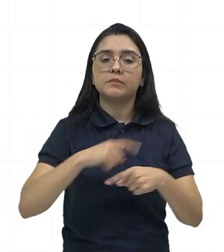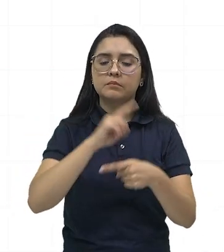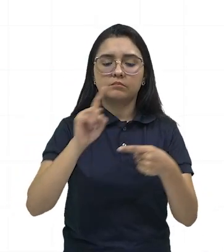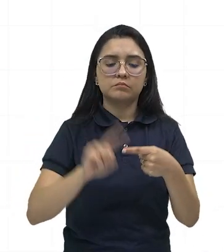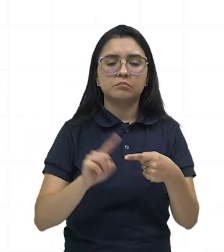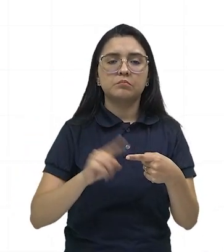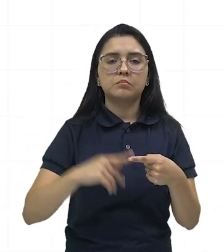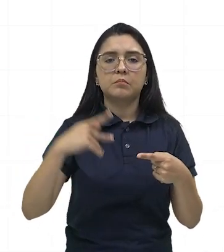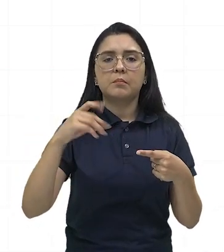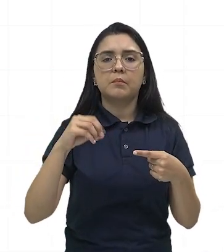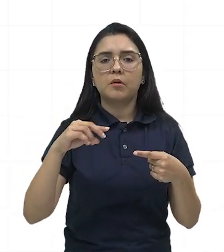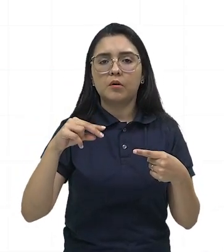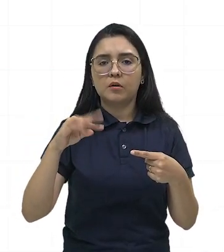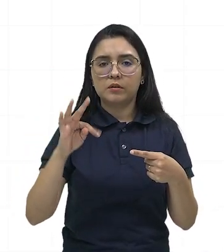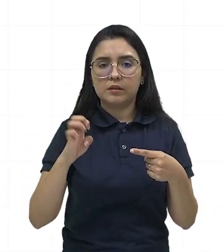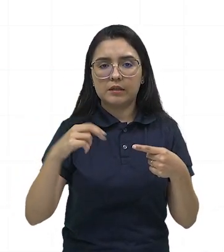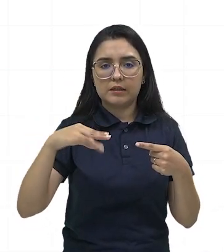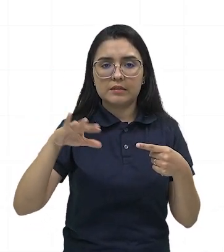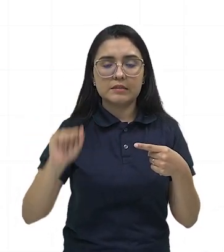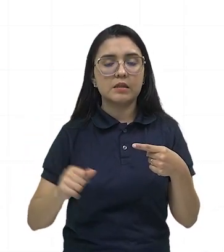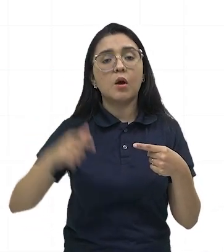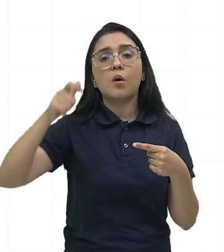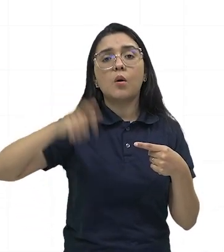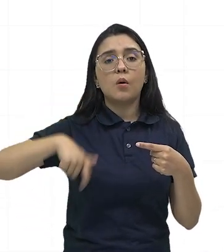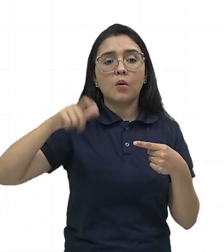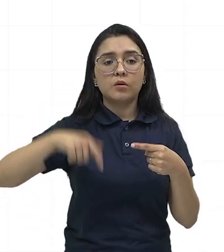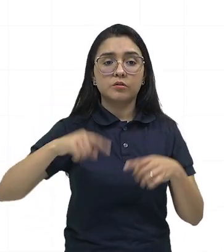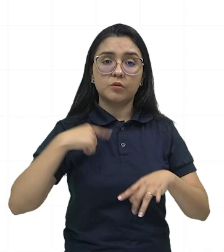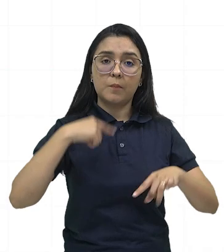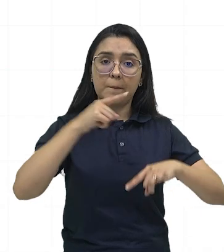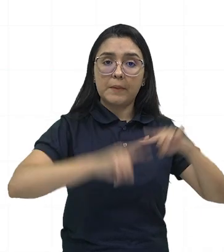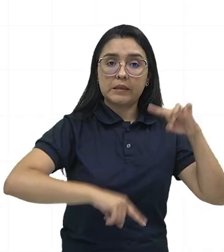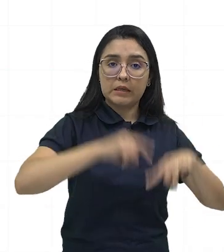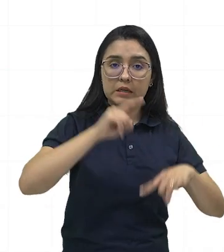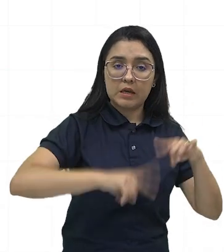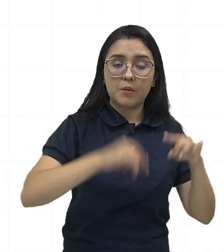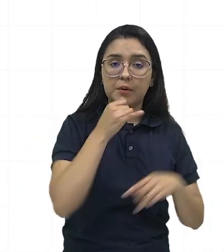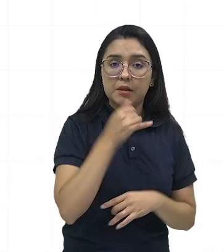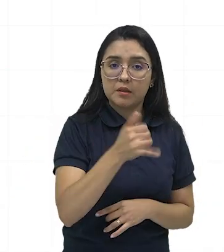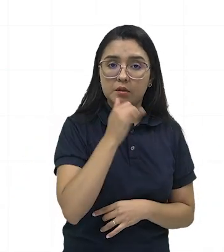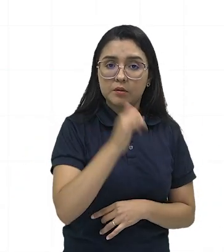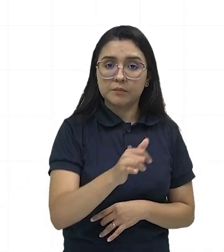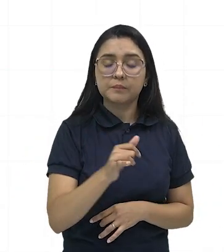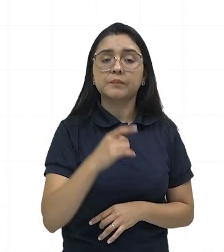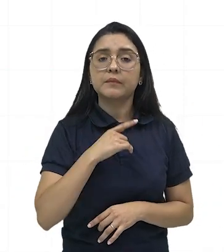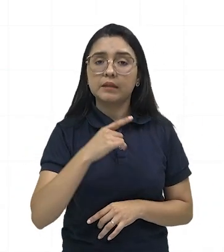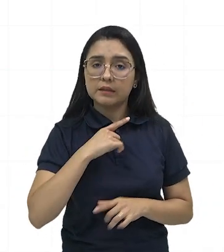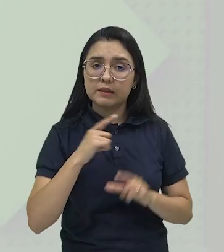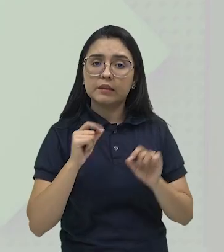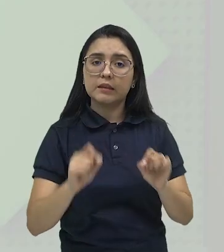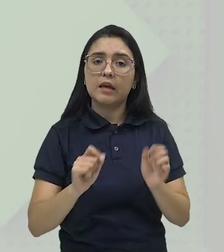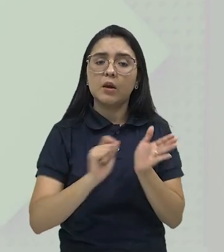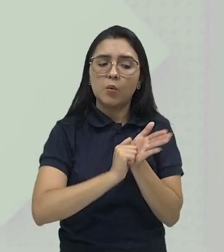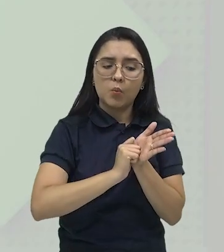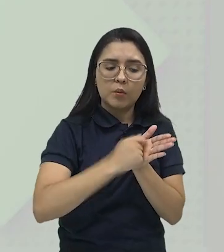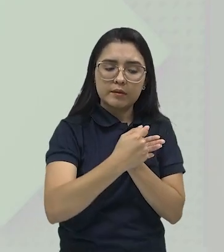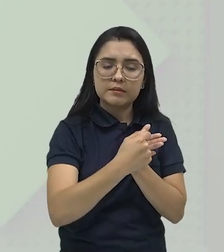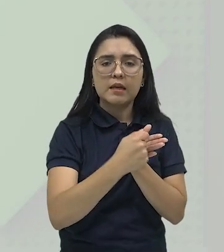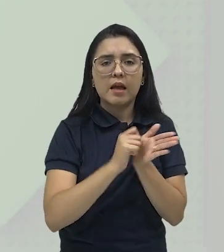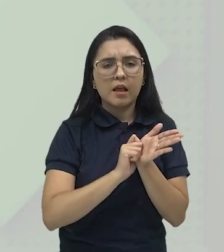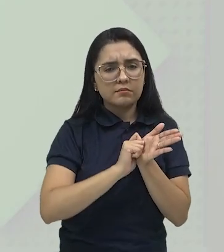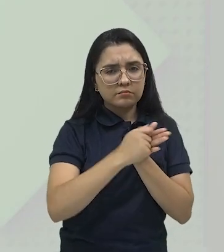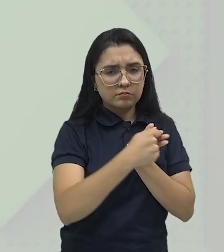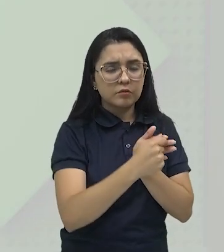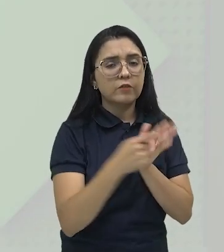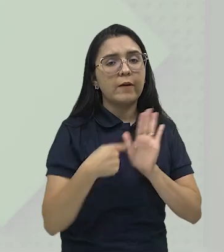potência. Onde que eu vou procurar saber essa potência? No meu equipamento eletrônico. Eles vêm com um adesivo, com um selo,